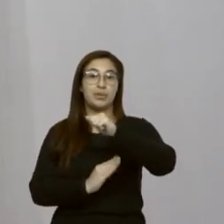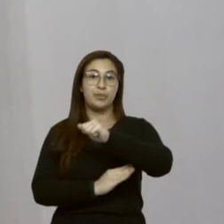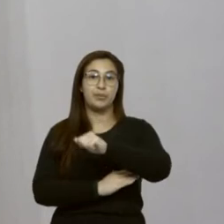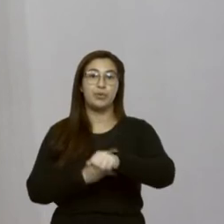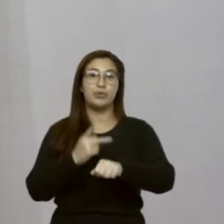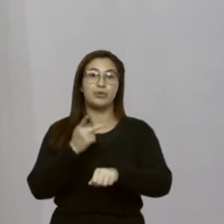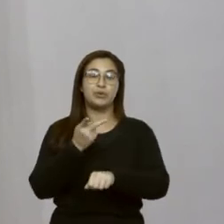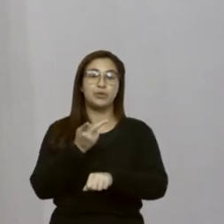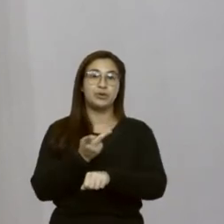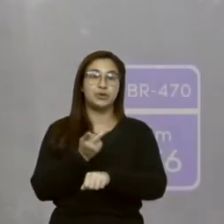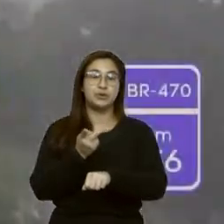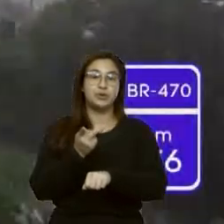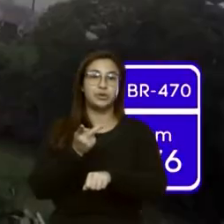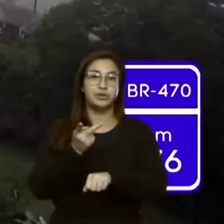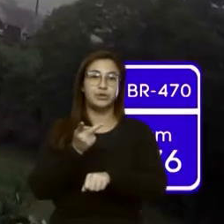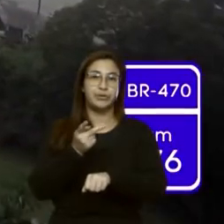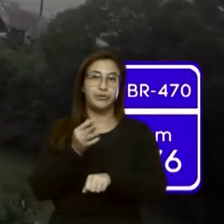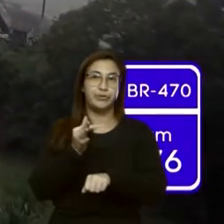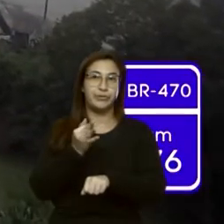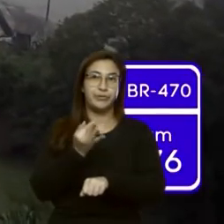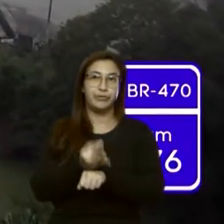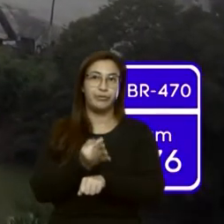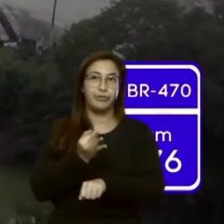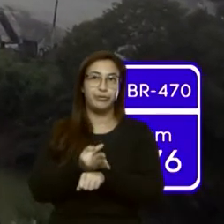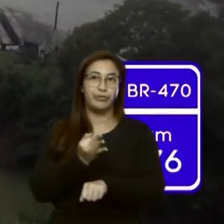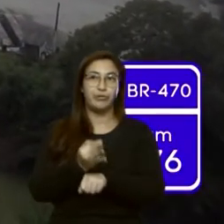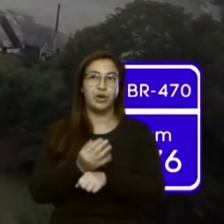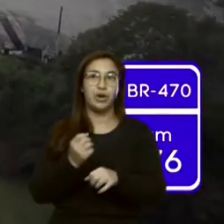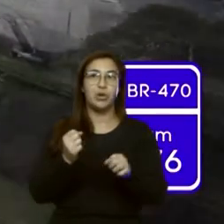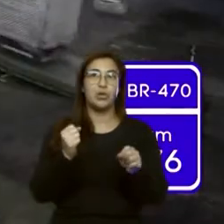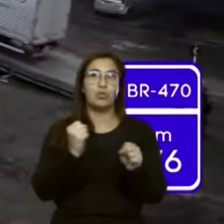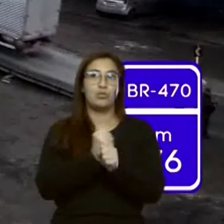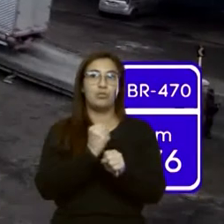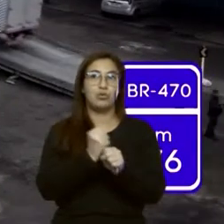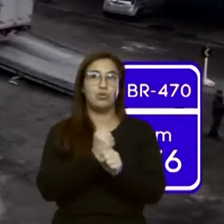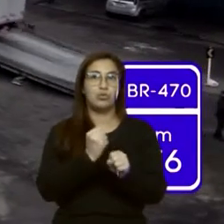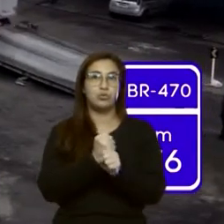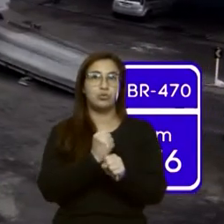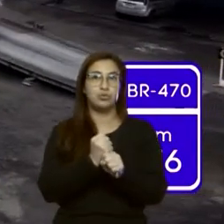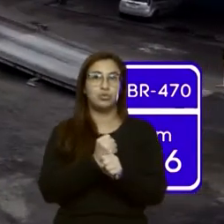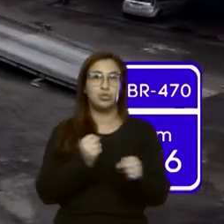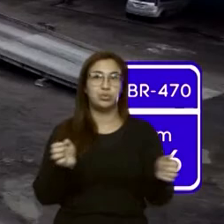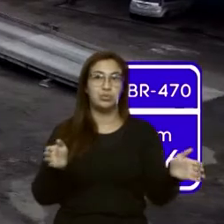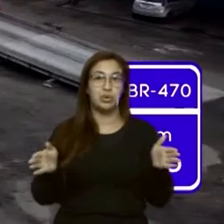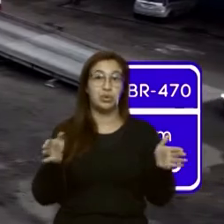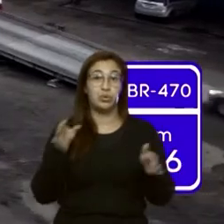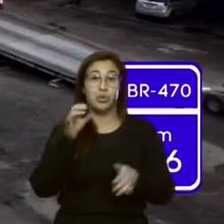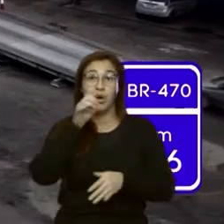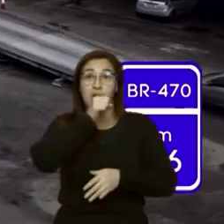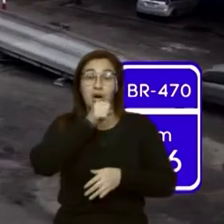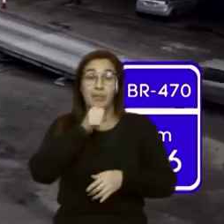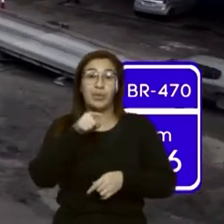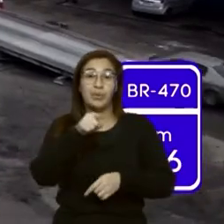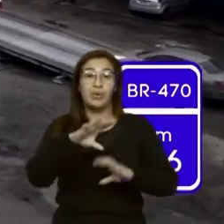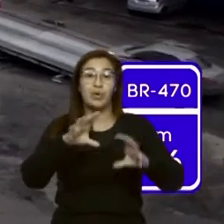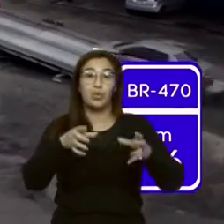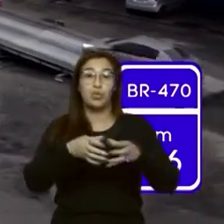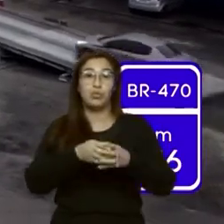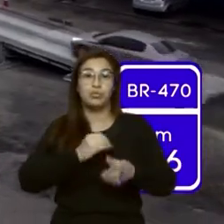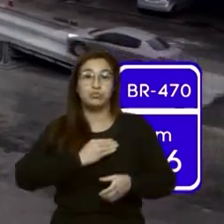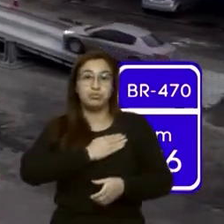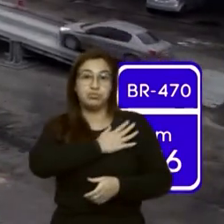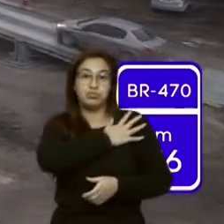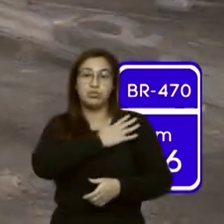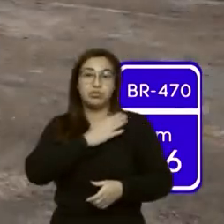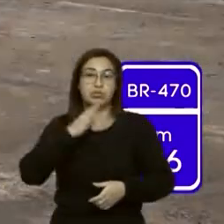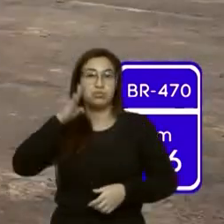recorde, com trabalhos das 6 à meia-noite, pelo nosso Exército. O Comando Militar do Sul assumiu a construção